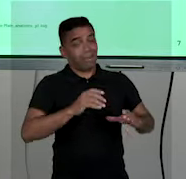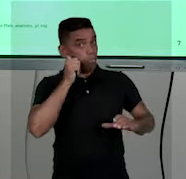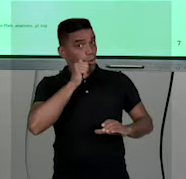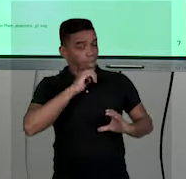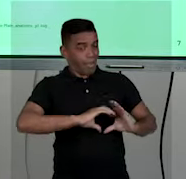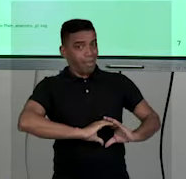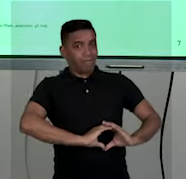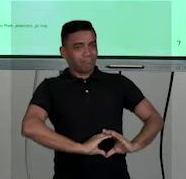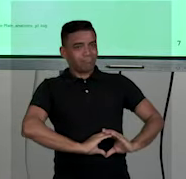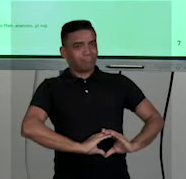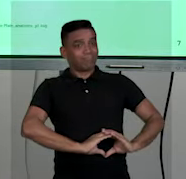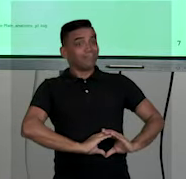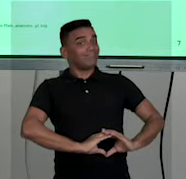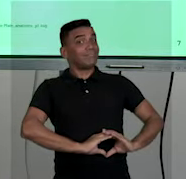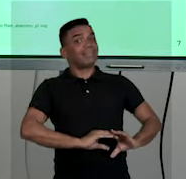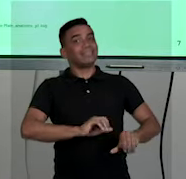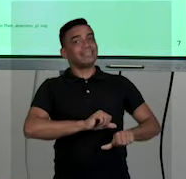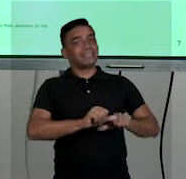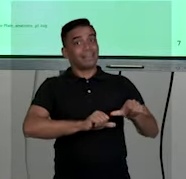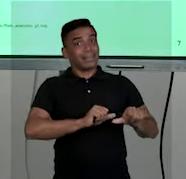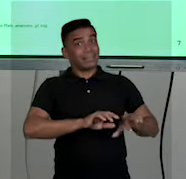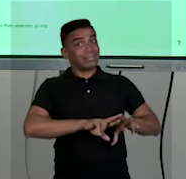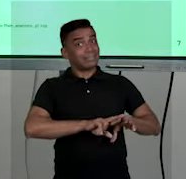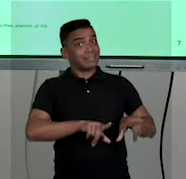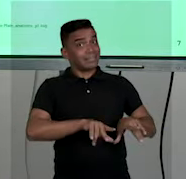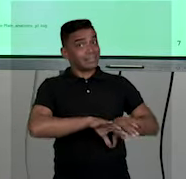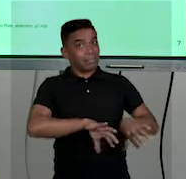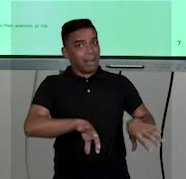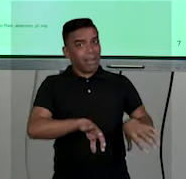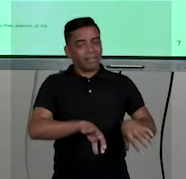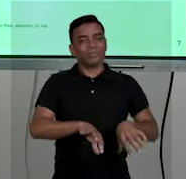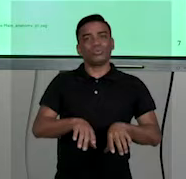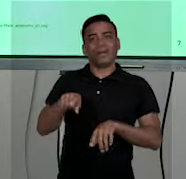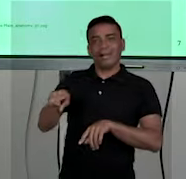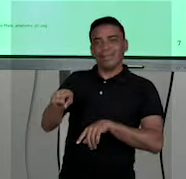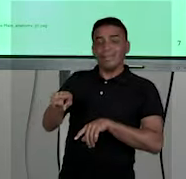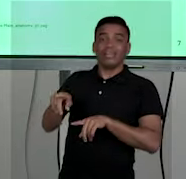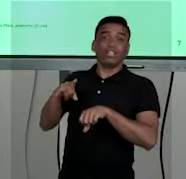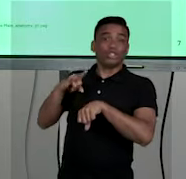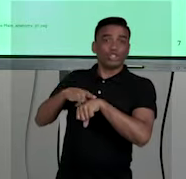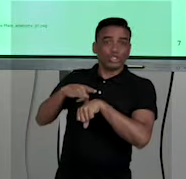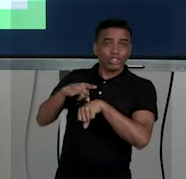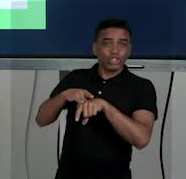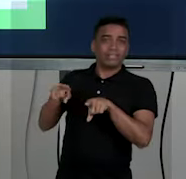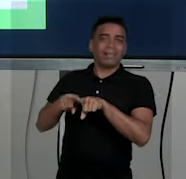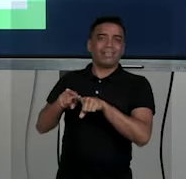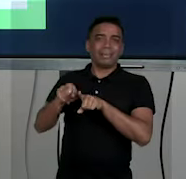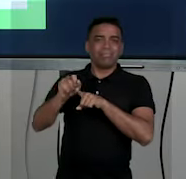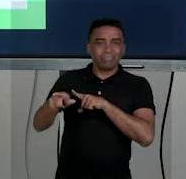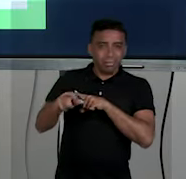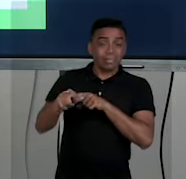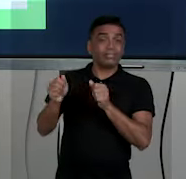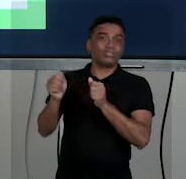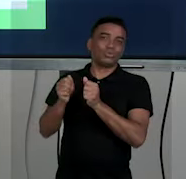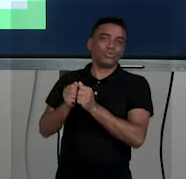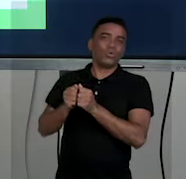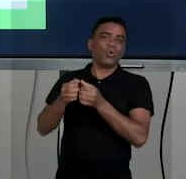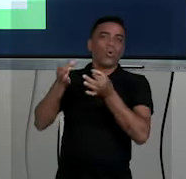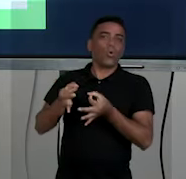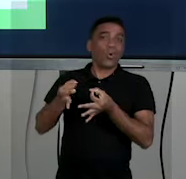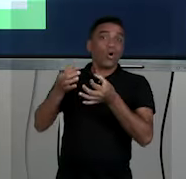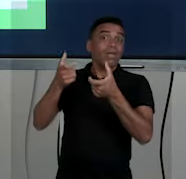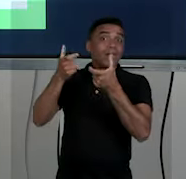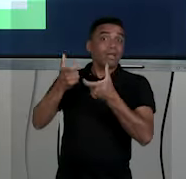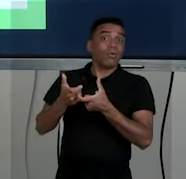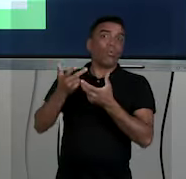Aqui no homem, tanto o sêmen quanto a uretra vai sair pelo pênis. Bom, para nossa aula de